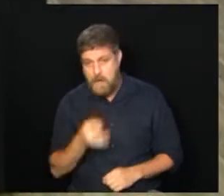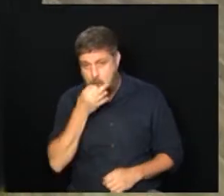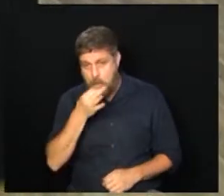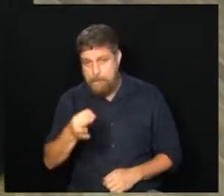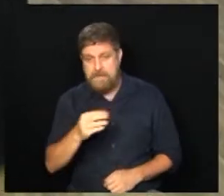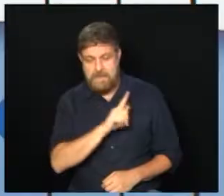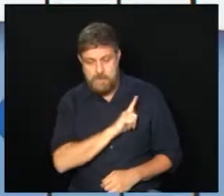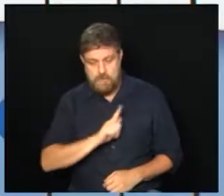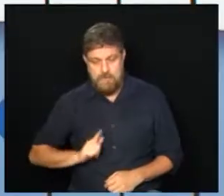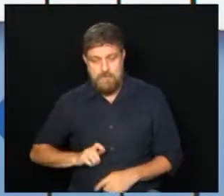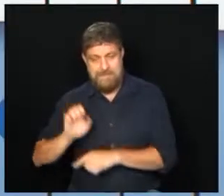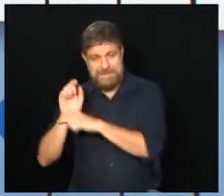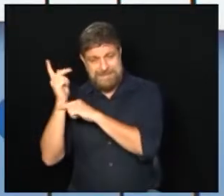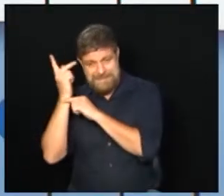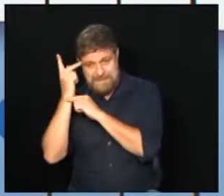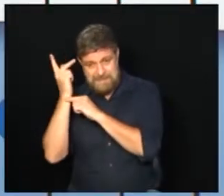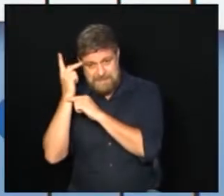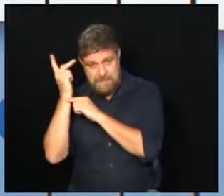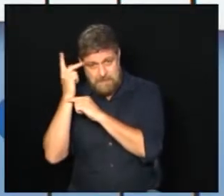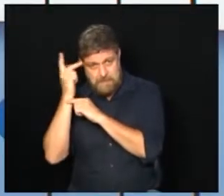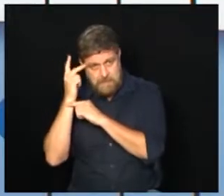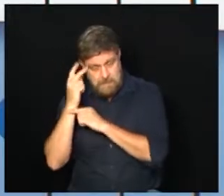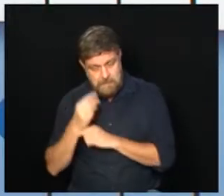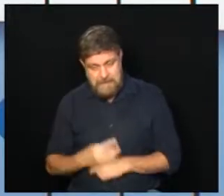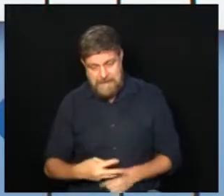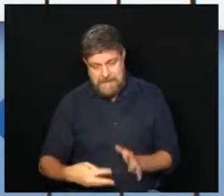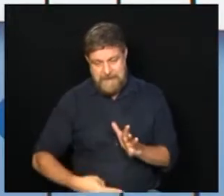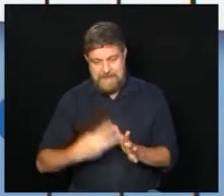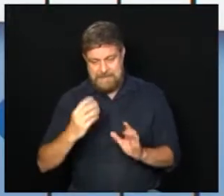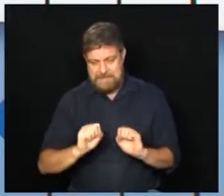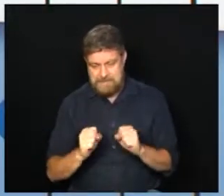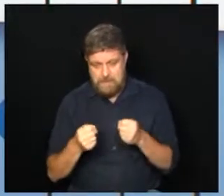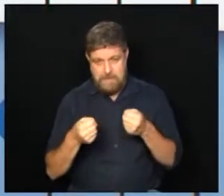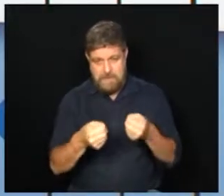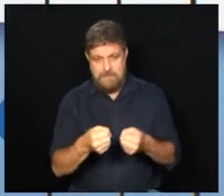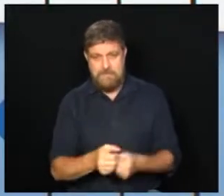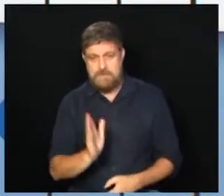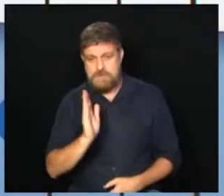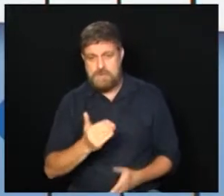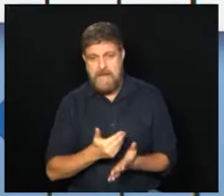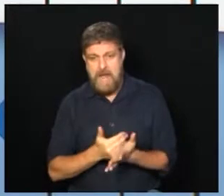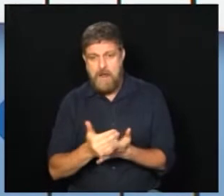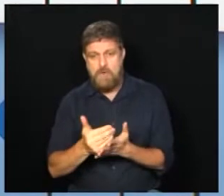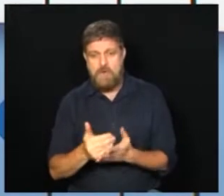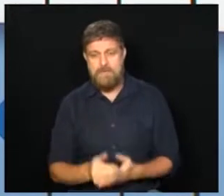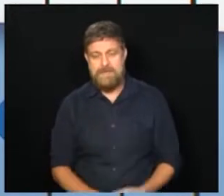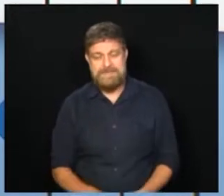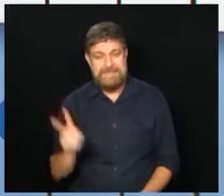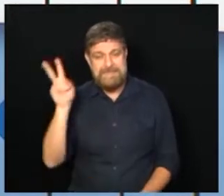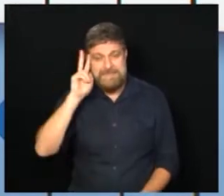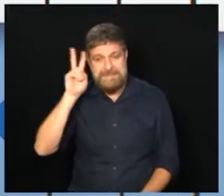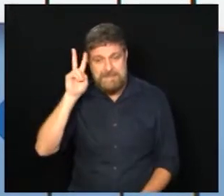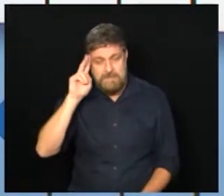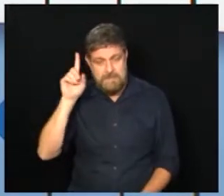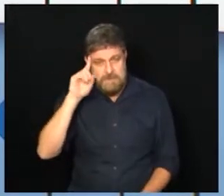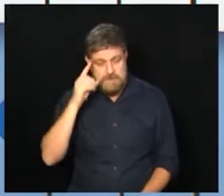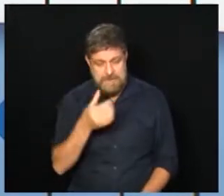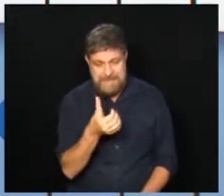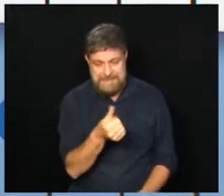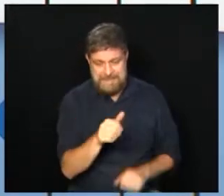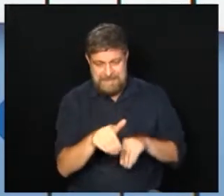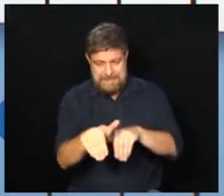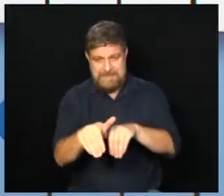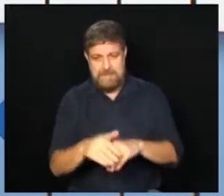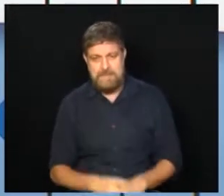governo estadual, essa dose de reforço vai acontecer já a partir da próxima segunda-feira, dia 6 de